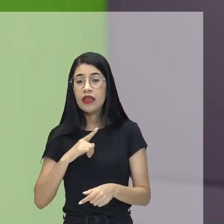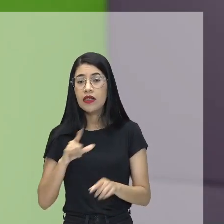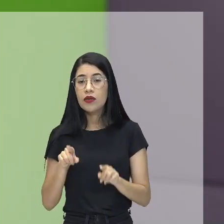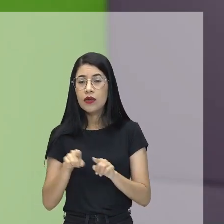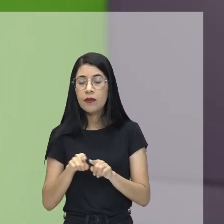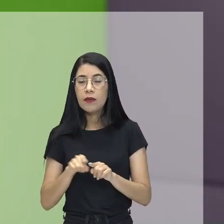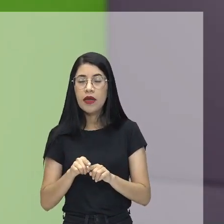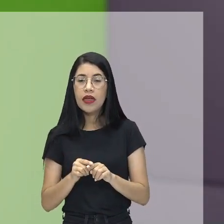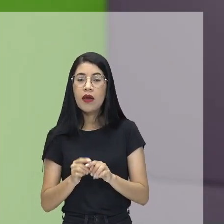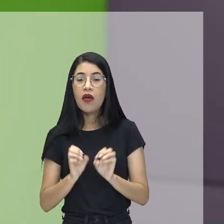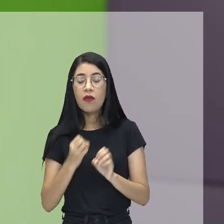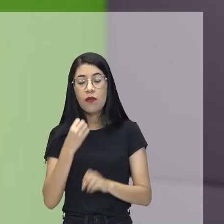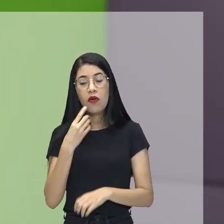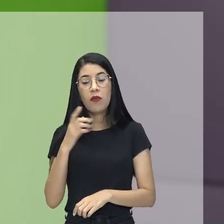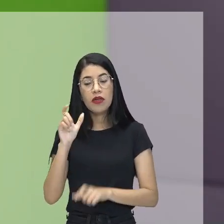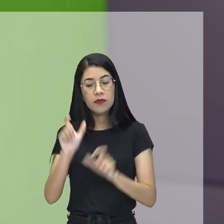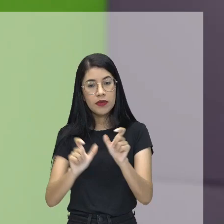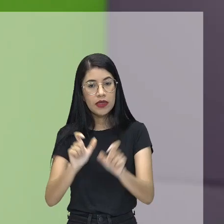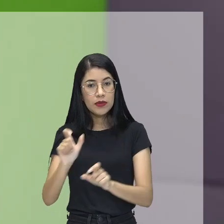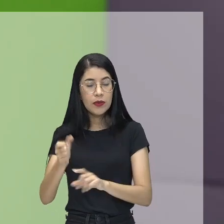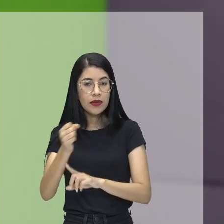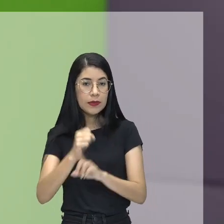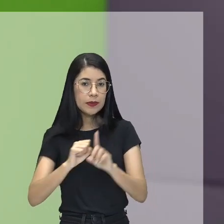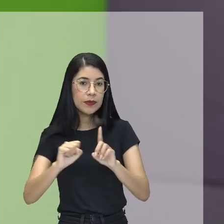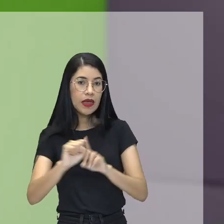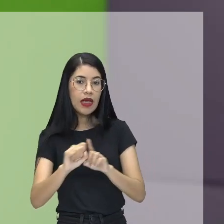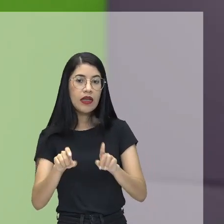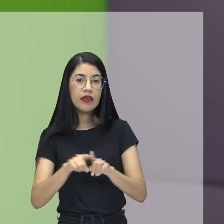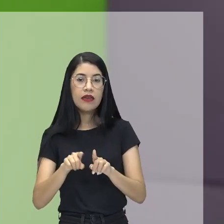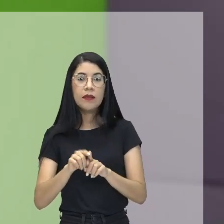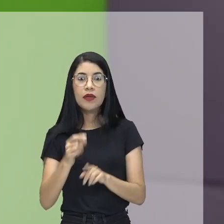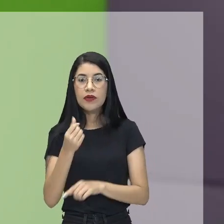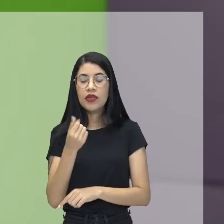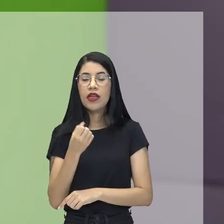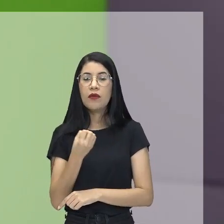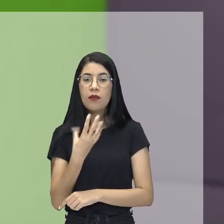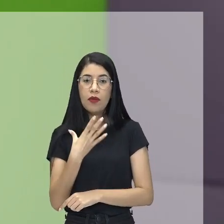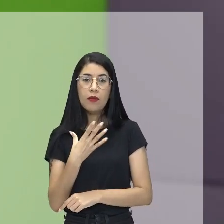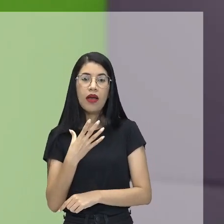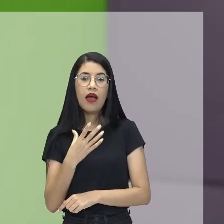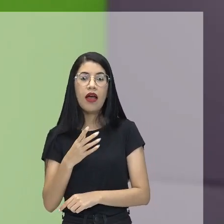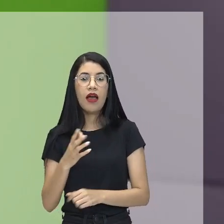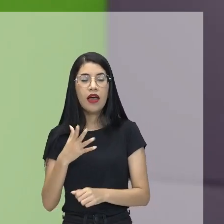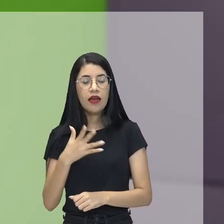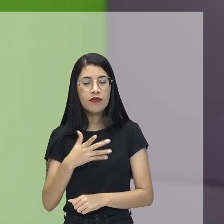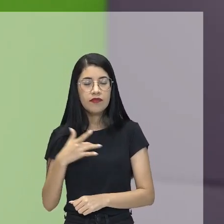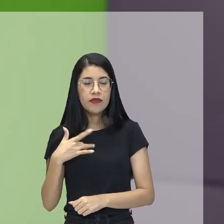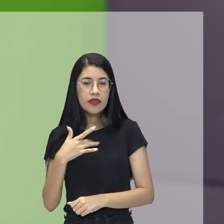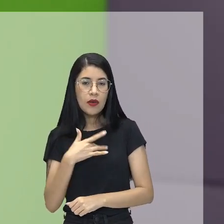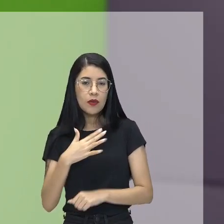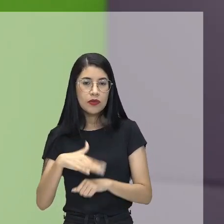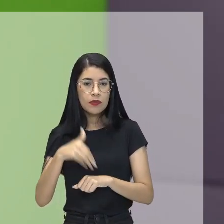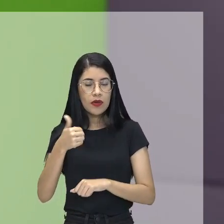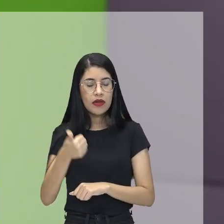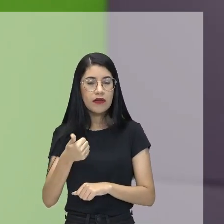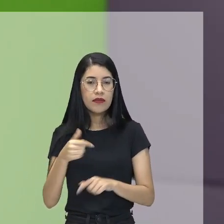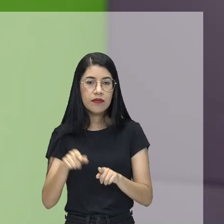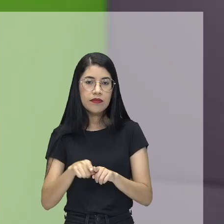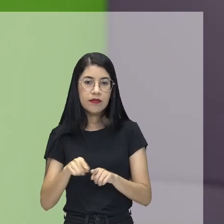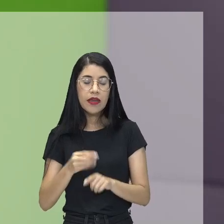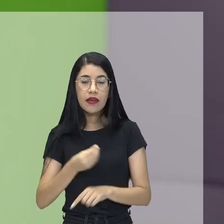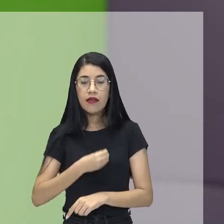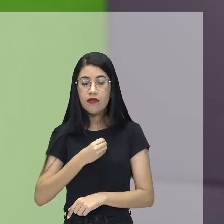foi bom para as pessoas, socialmente, dinheiro ajuda a ter qualidade de vida, né, com o trabalho das pessoas,